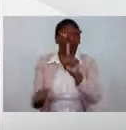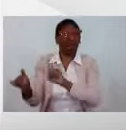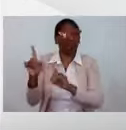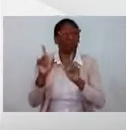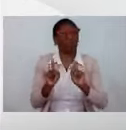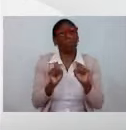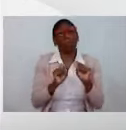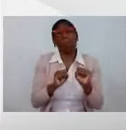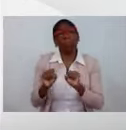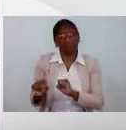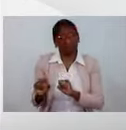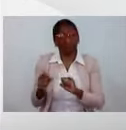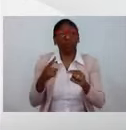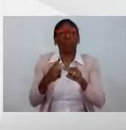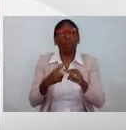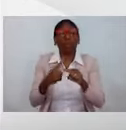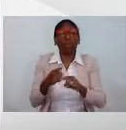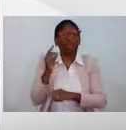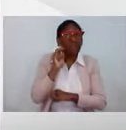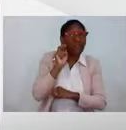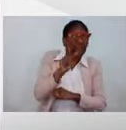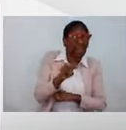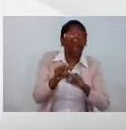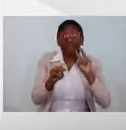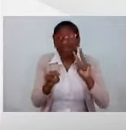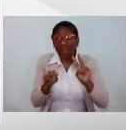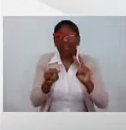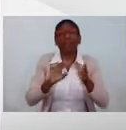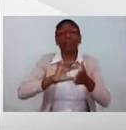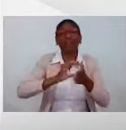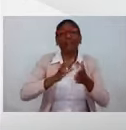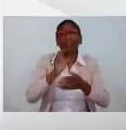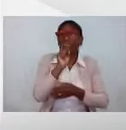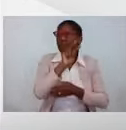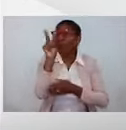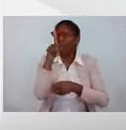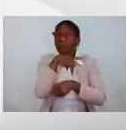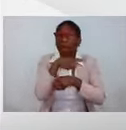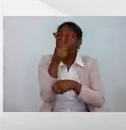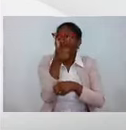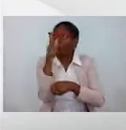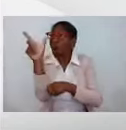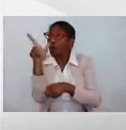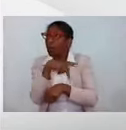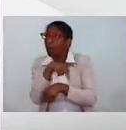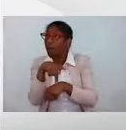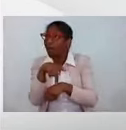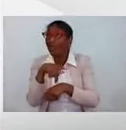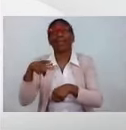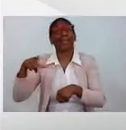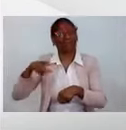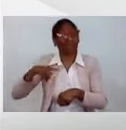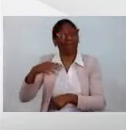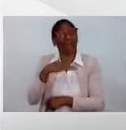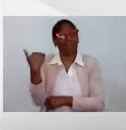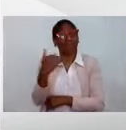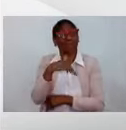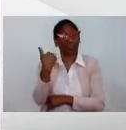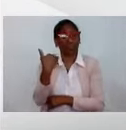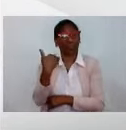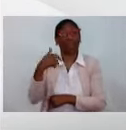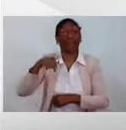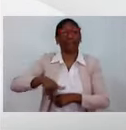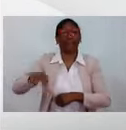letal, pelo que a gente observa pelos dados dos outros países. Então, essa contaminação maior de pessoas vai levar a um